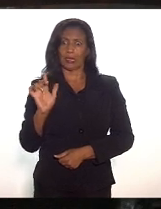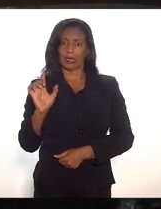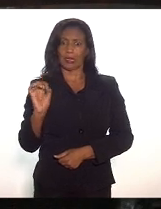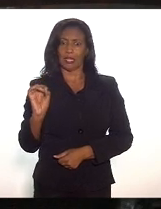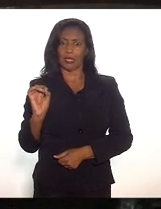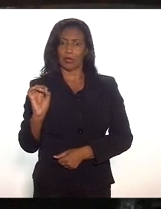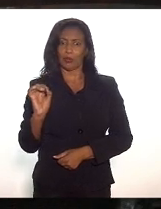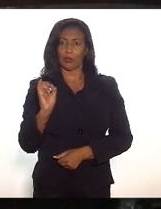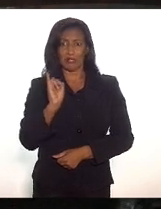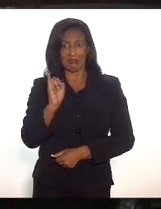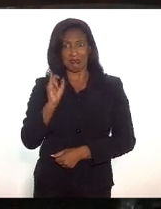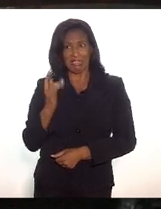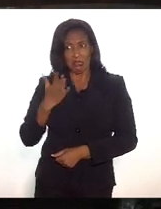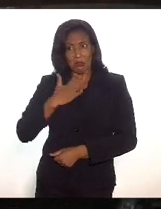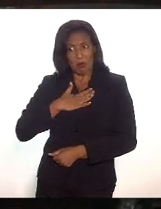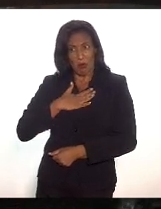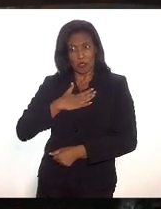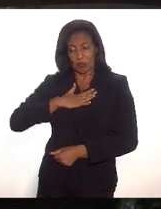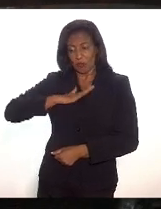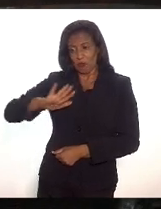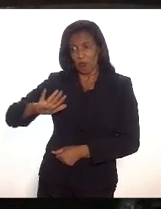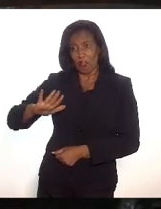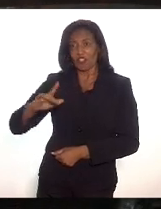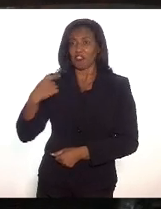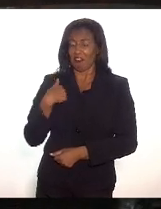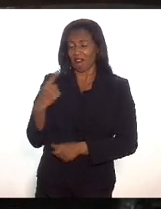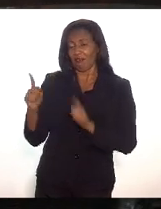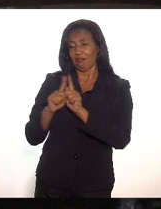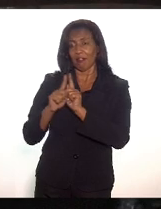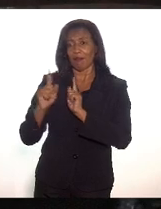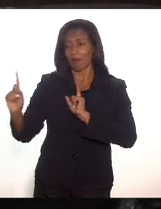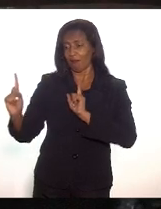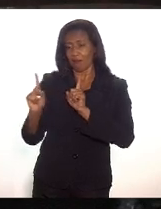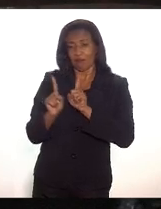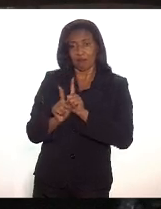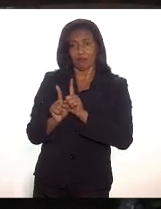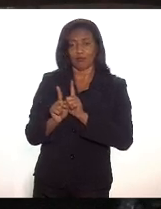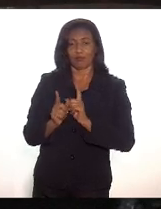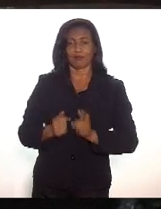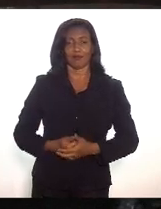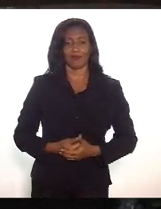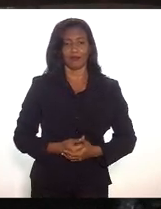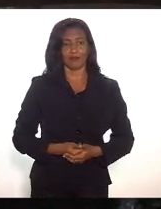goste ou não goste, terá que ter a minha companhia.